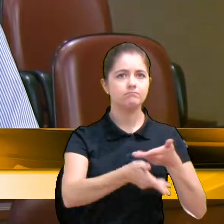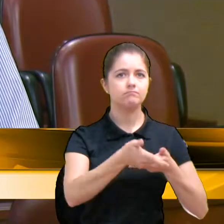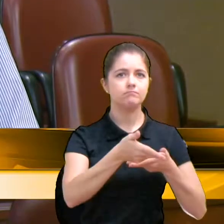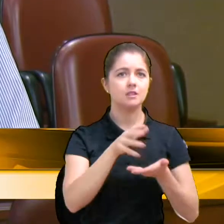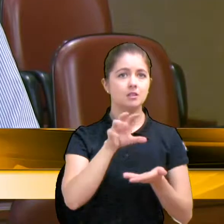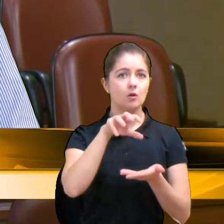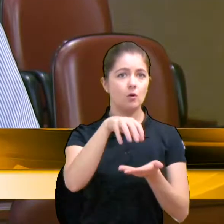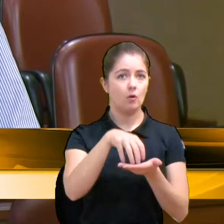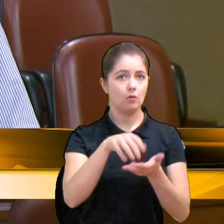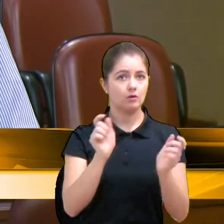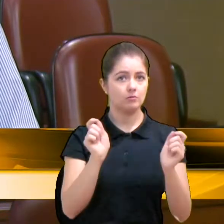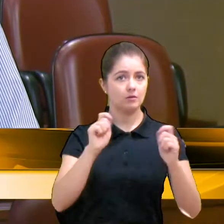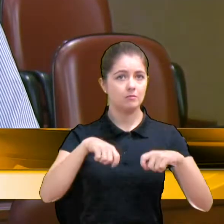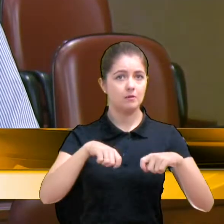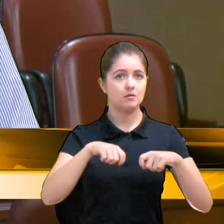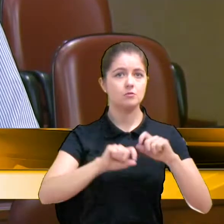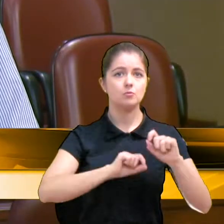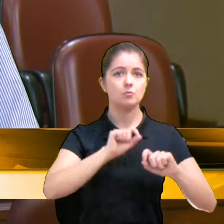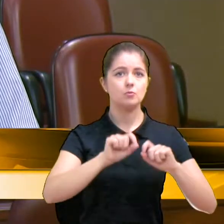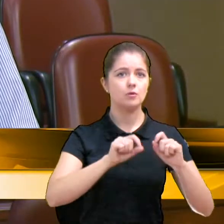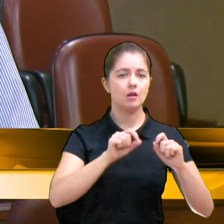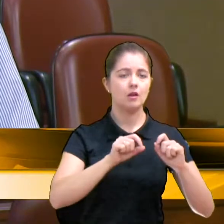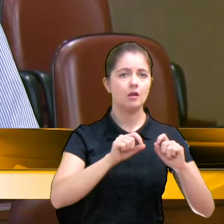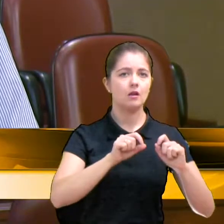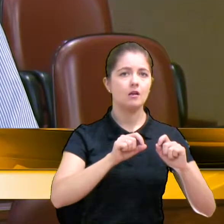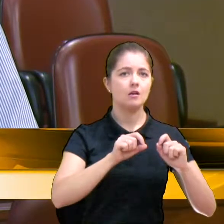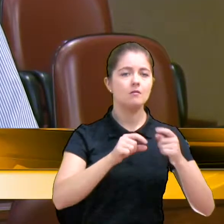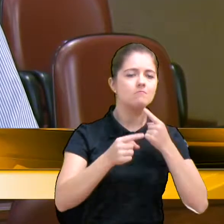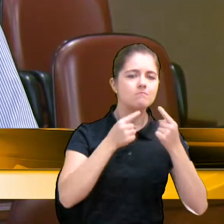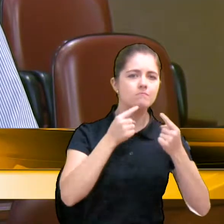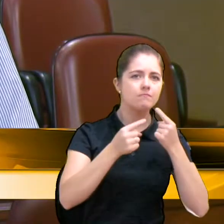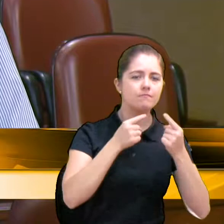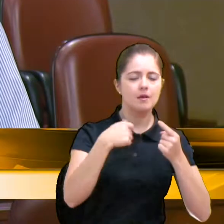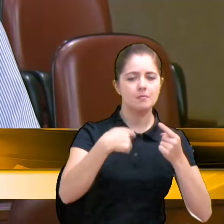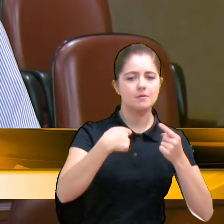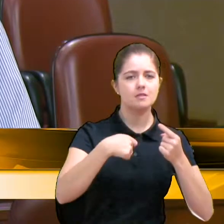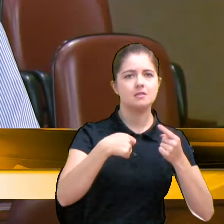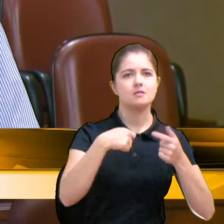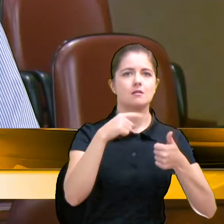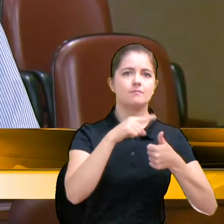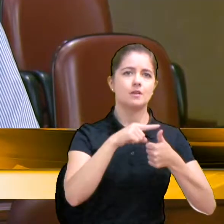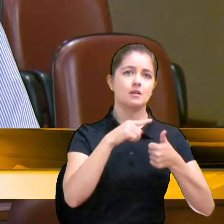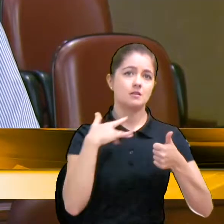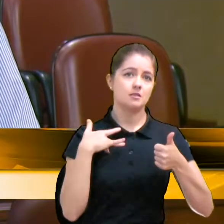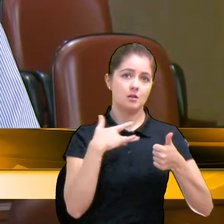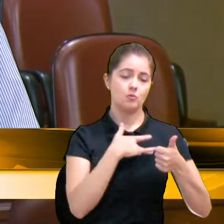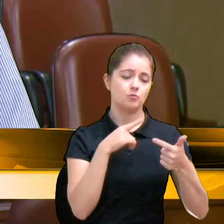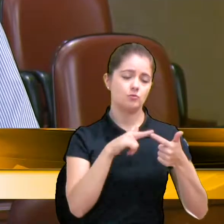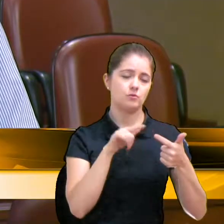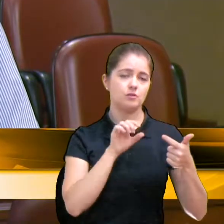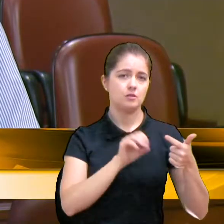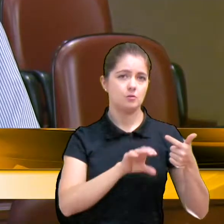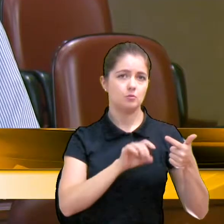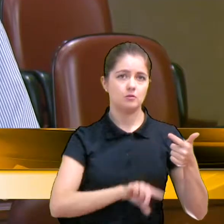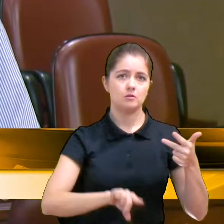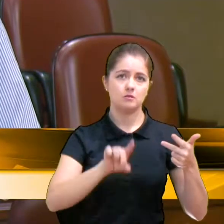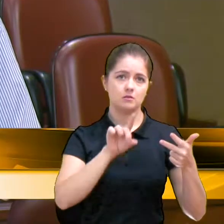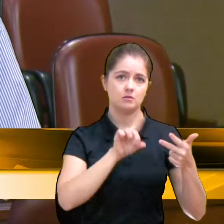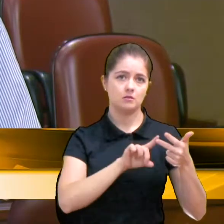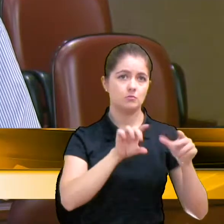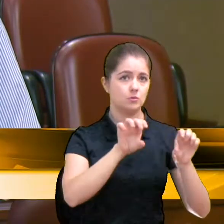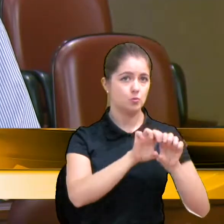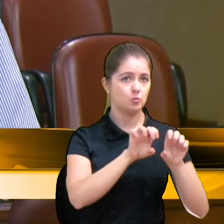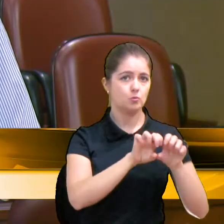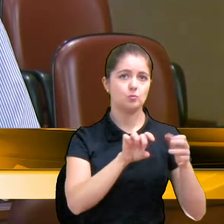as demandas e reivindicações em relação à saúde, educação, infraestrutura, meio ambiente, saneamento e